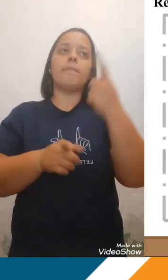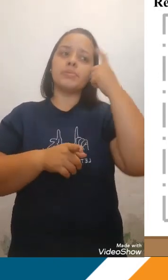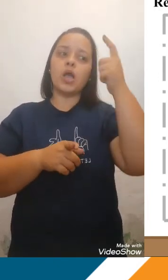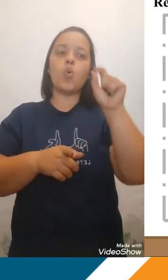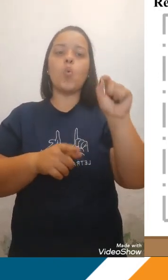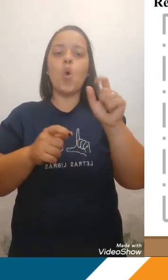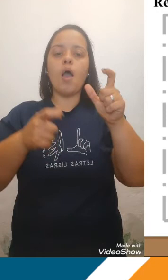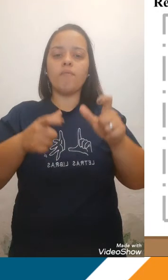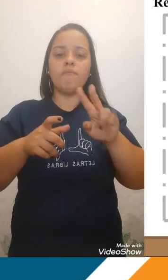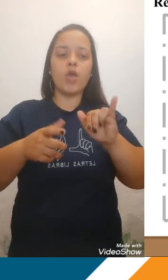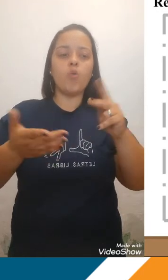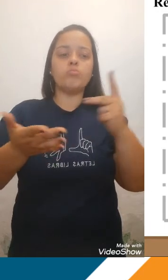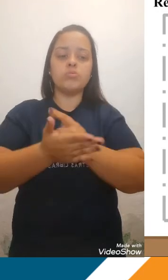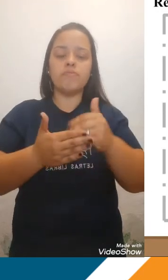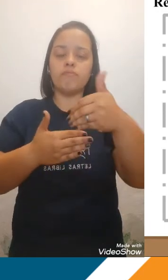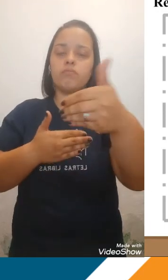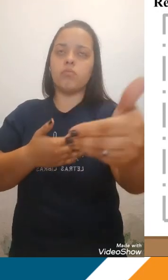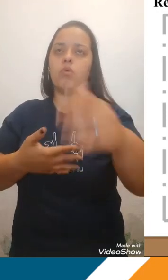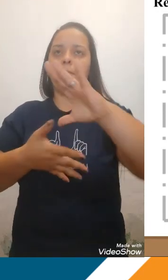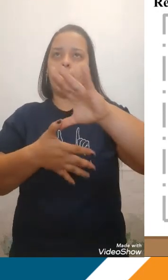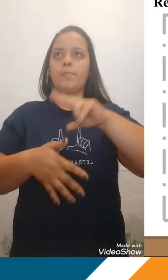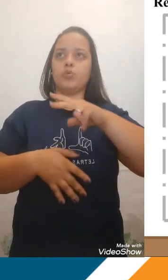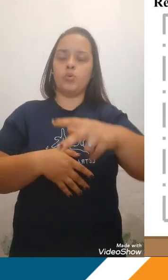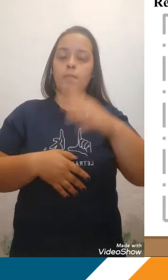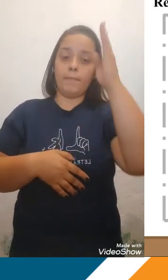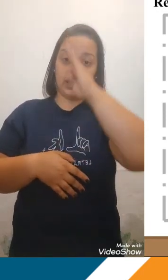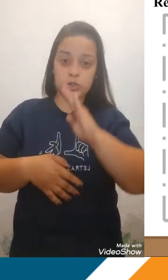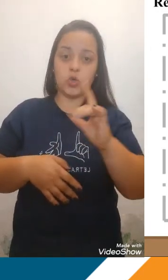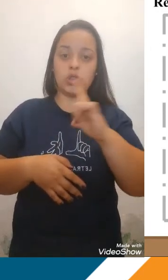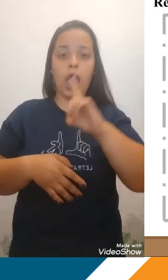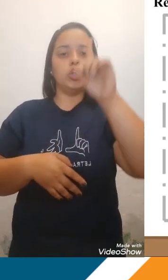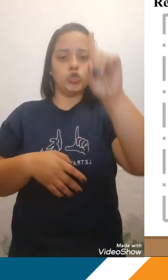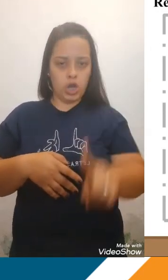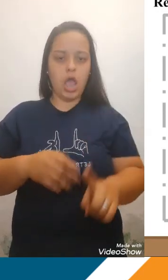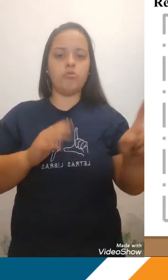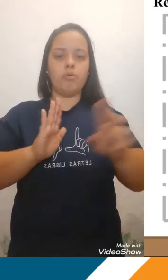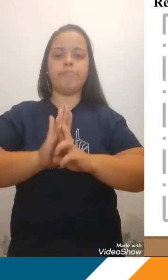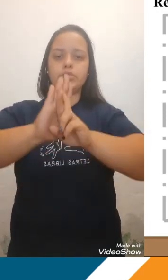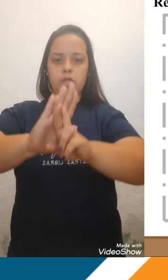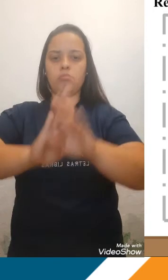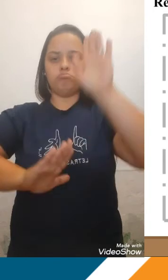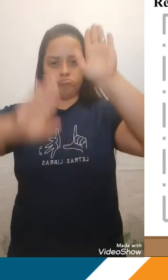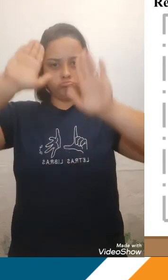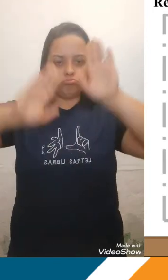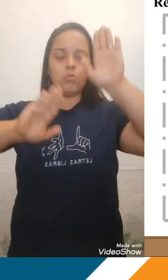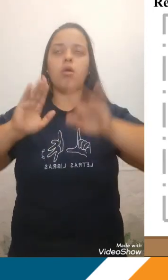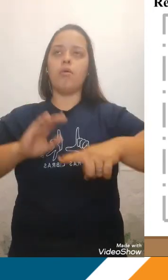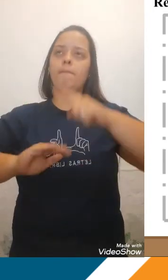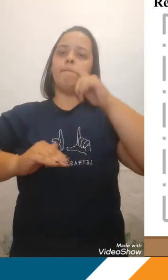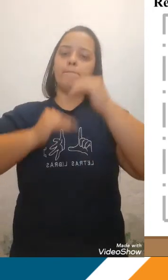rumos da América Portuguesa. O Brasil, enquanto Reino Unido, tinha direito de eleger representantes para participar